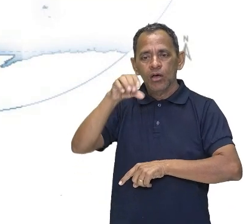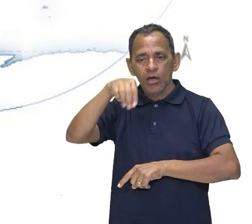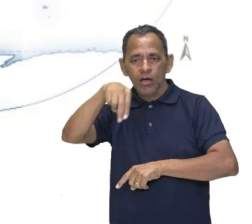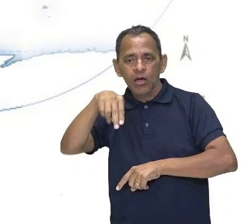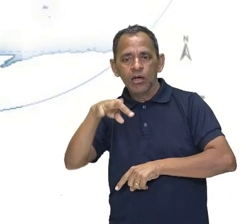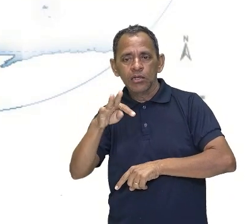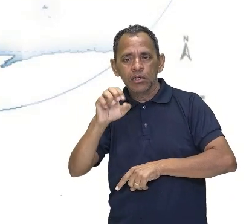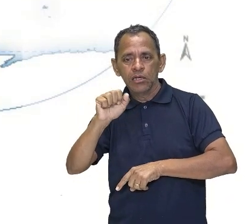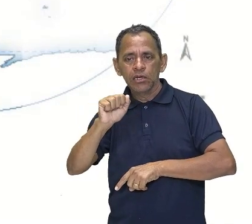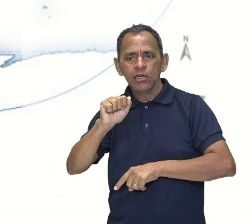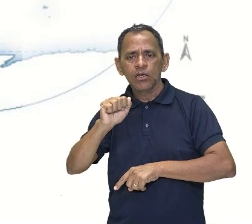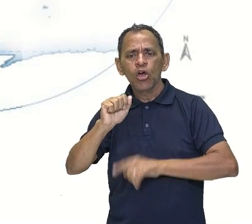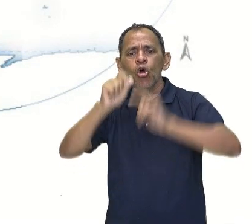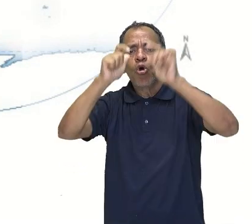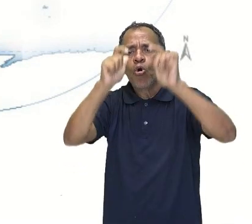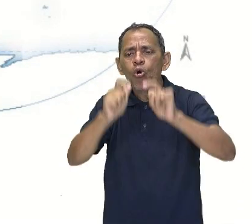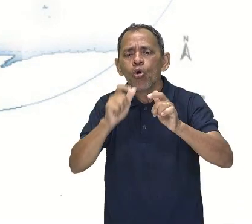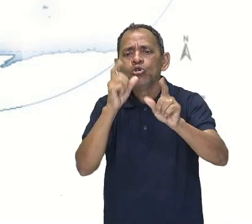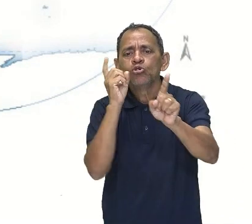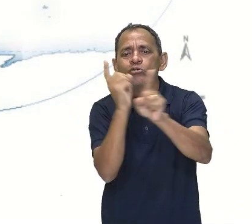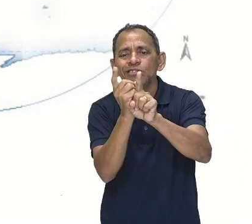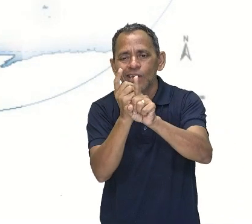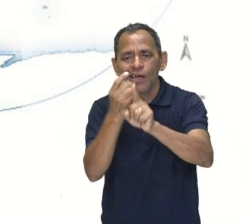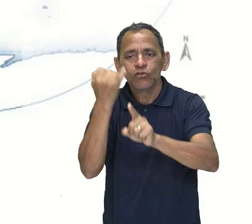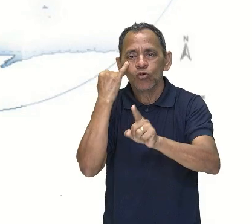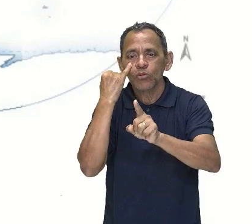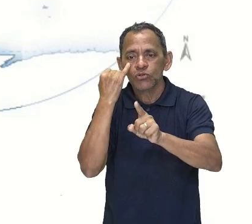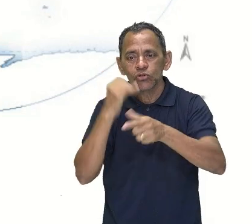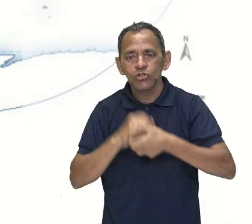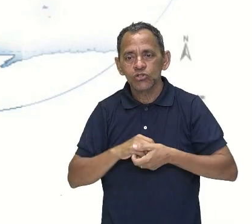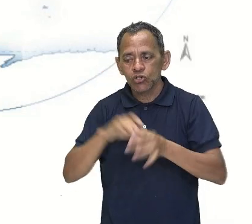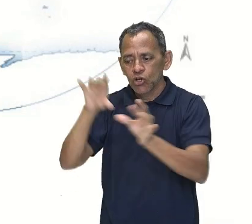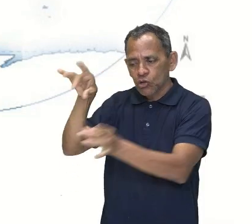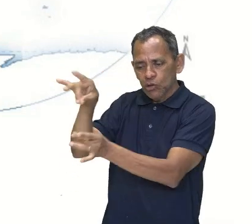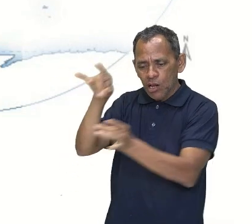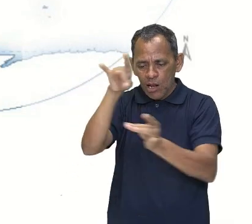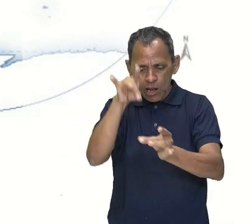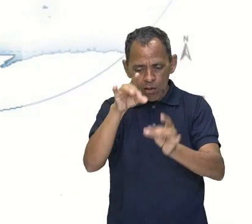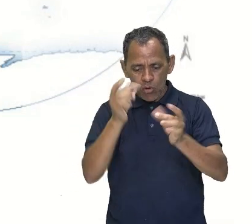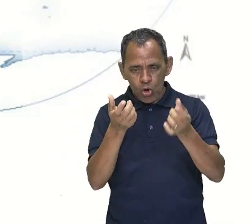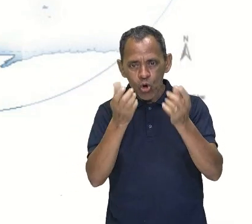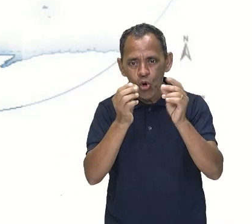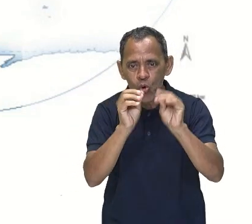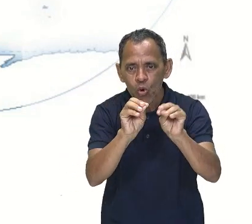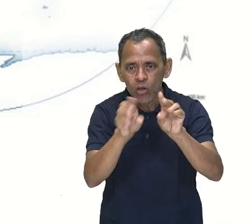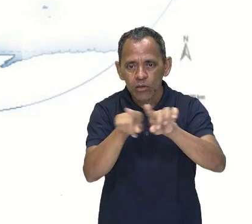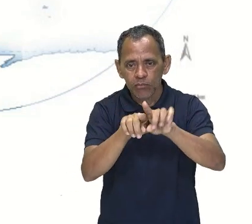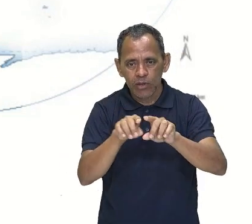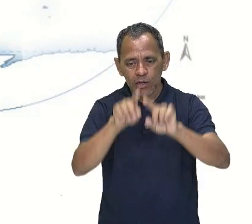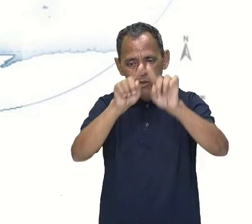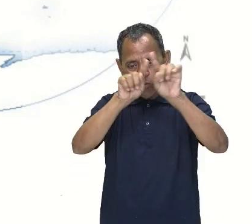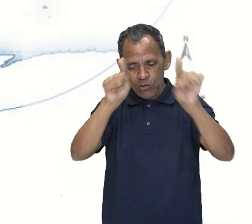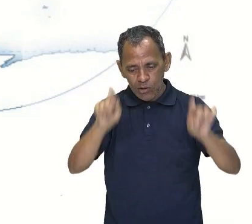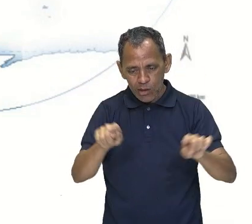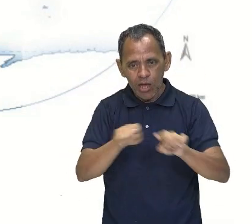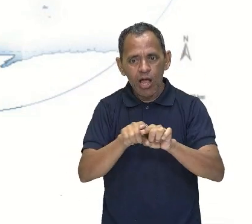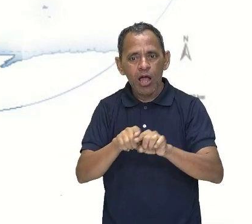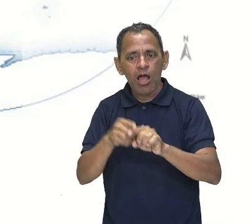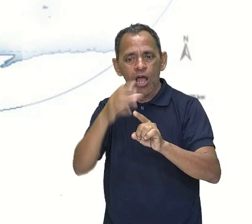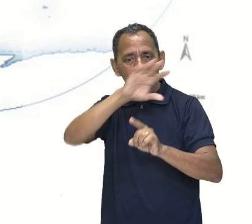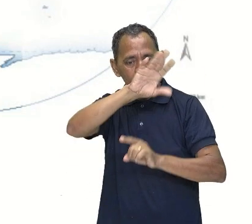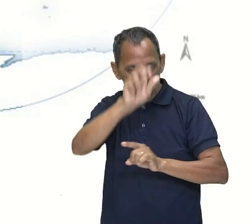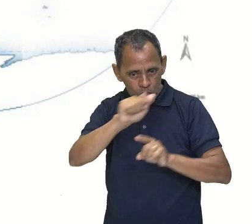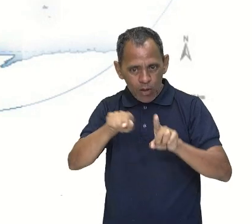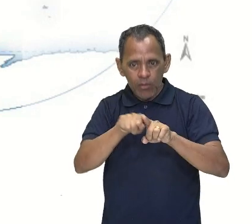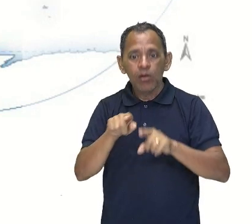de onde as informações foram retiradas para eu elaborar o meu mapa. Pode ser, por exemplo, de um